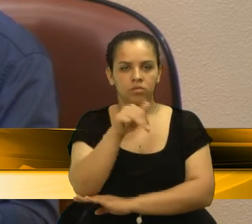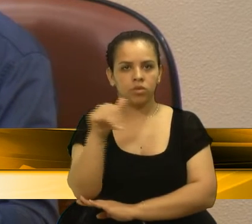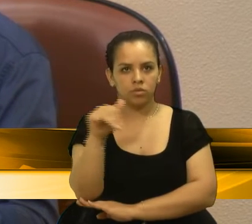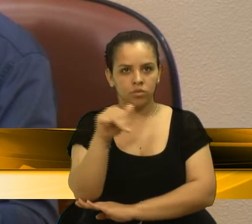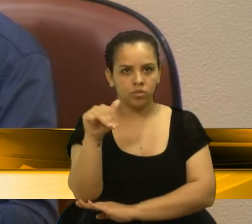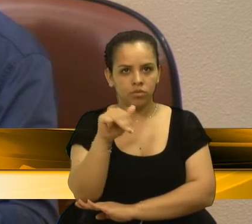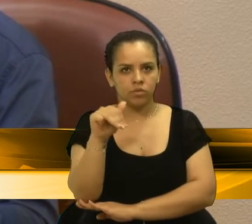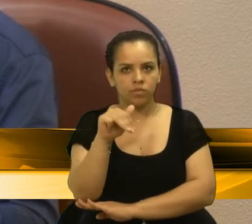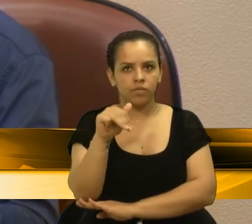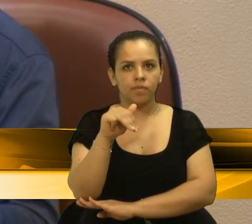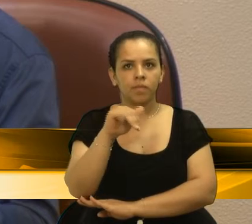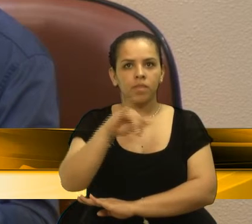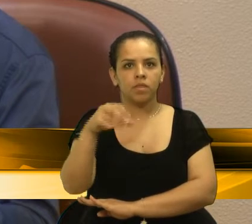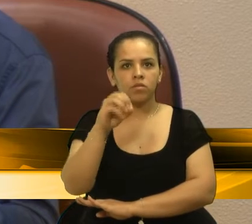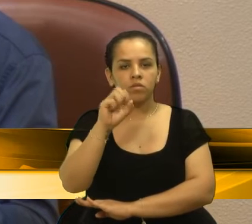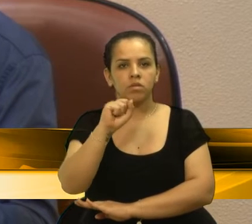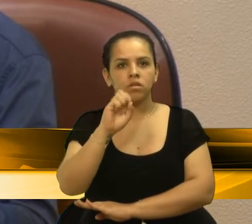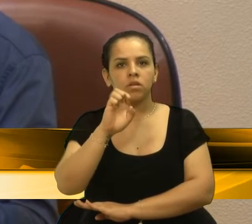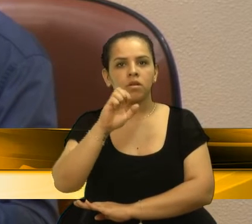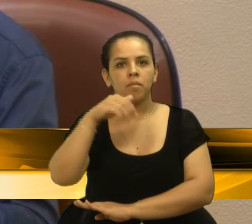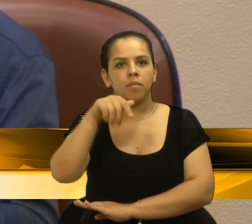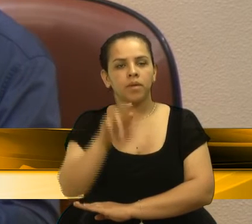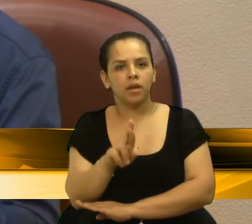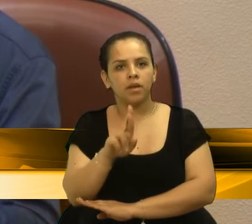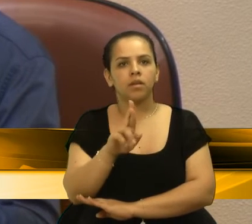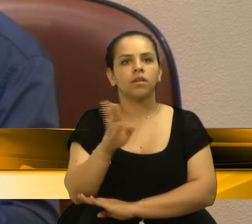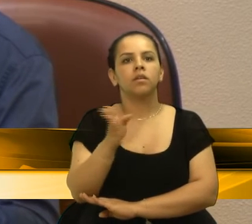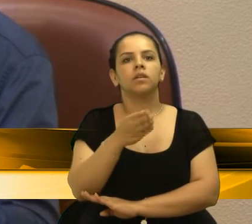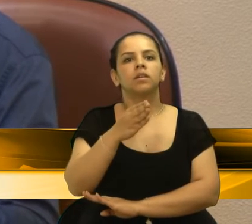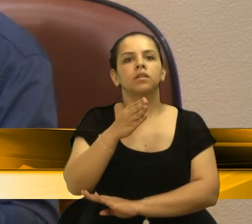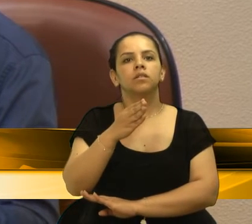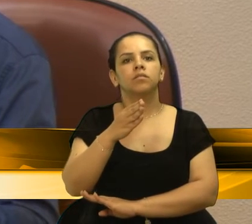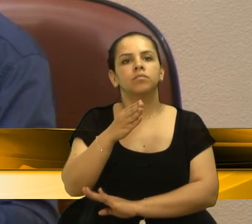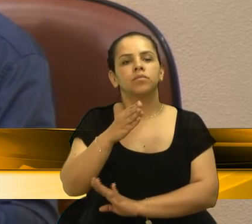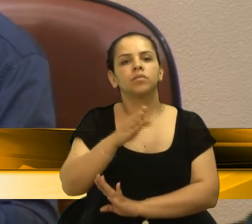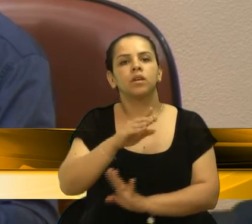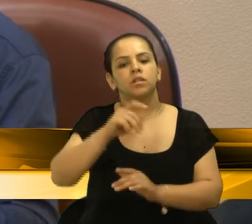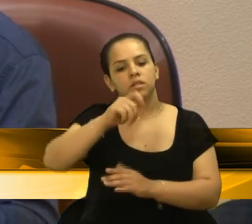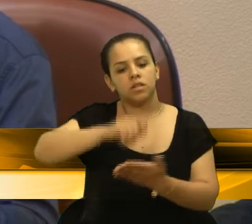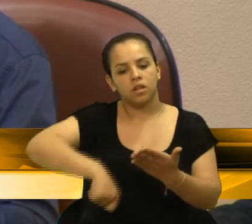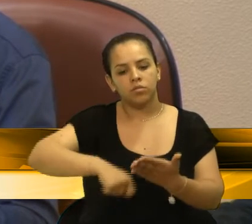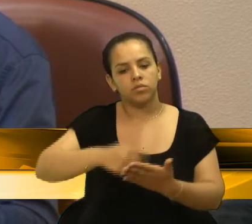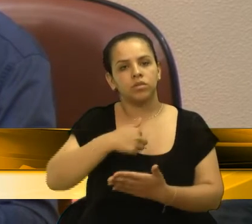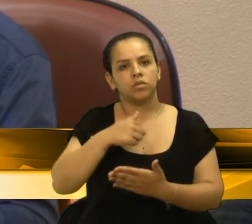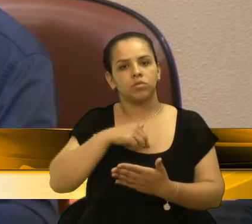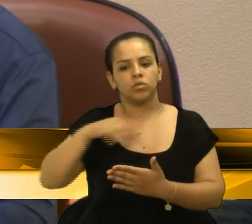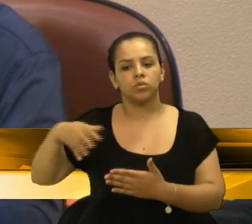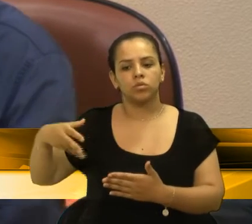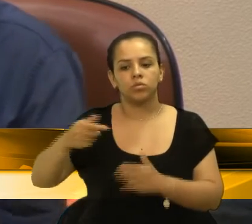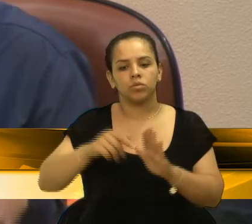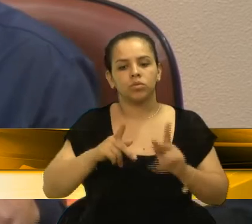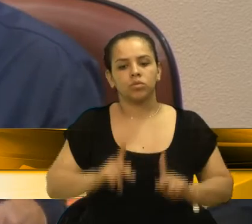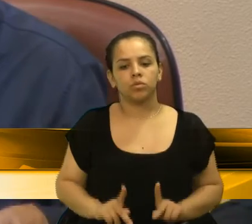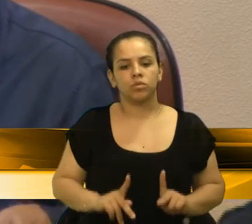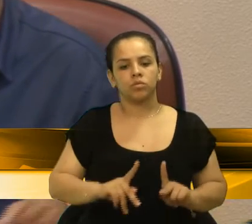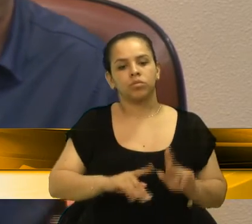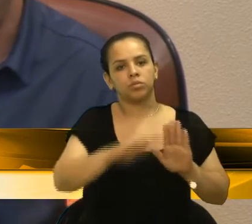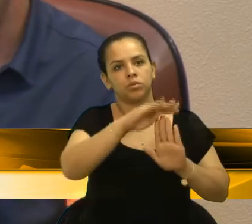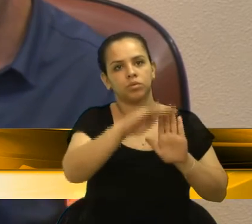tratar, eu, João Josemar, o ex-PS Lavra, presente ata, que vem assinado por mim e pelos demais presentes acima mencionados.